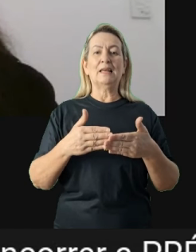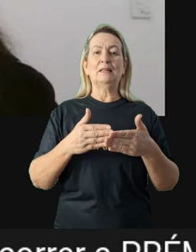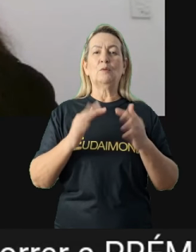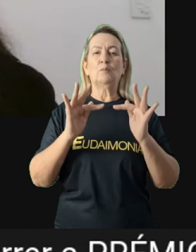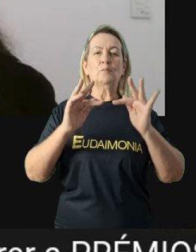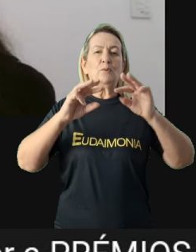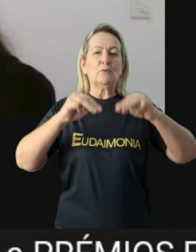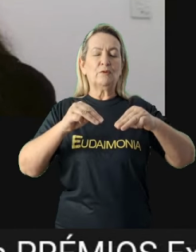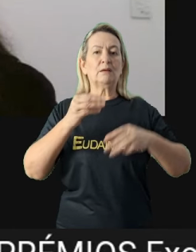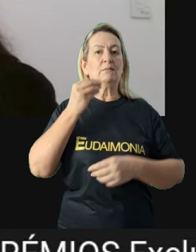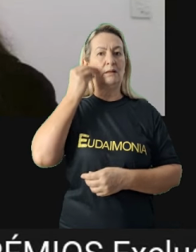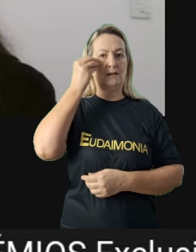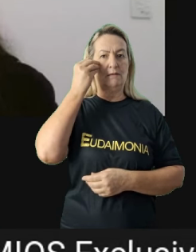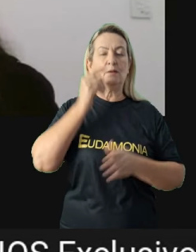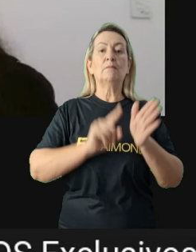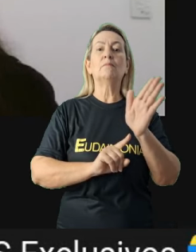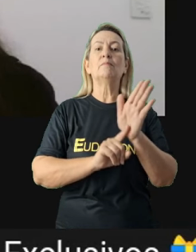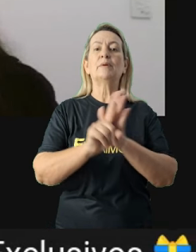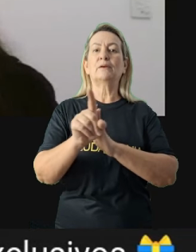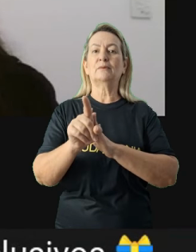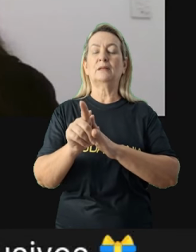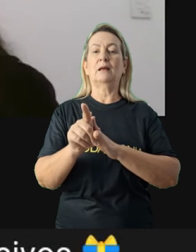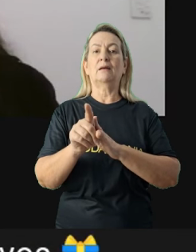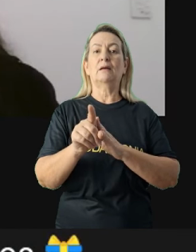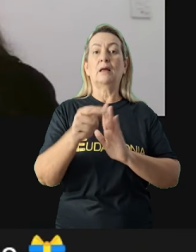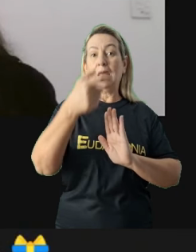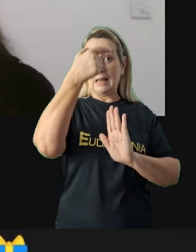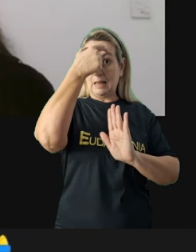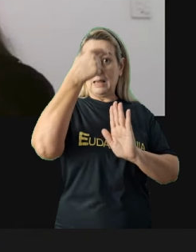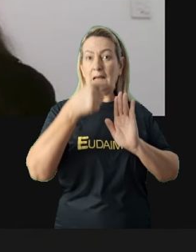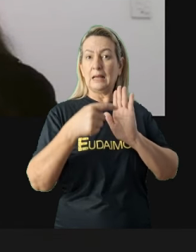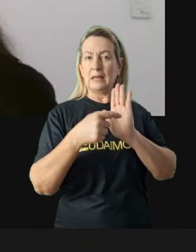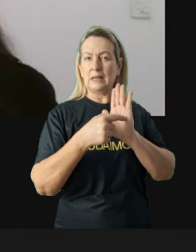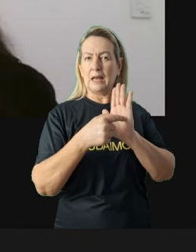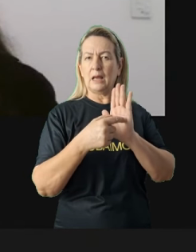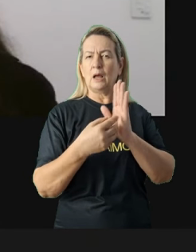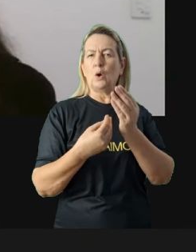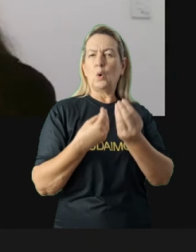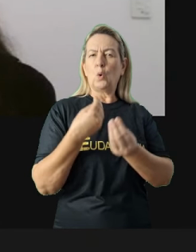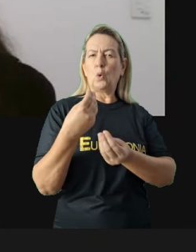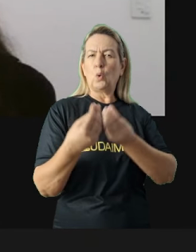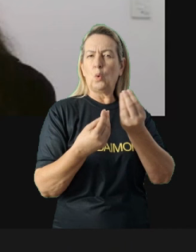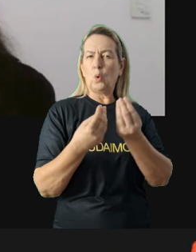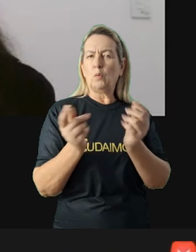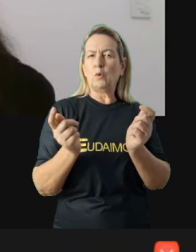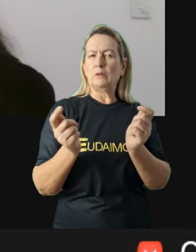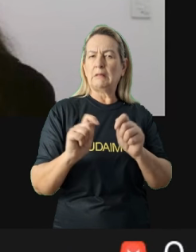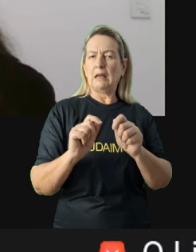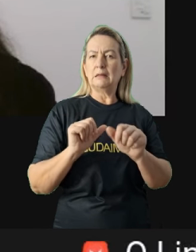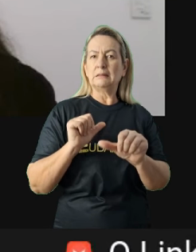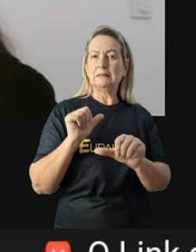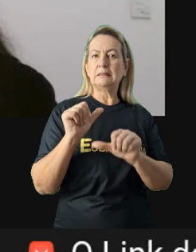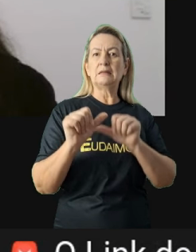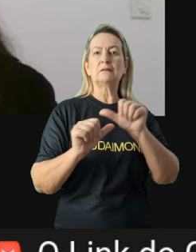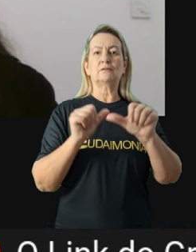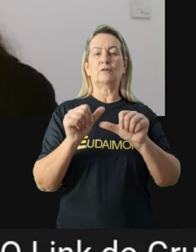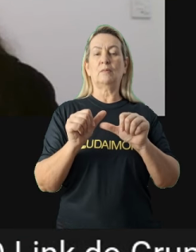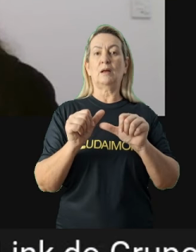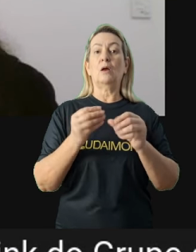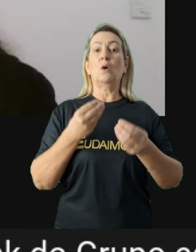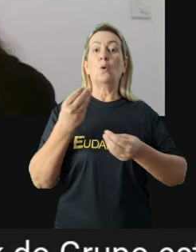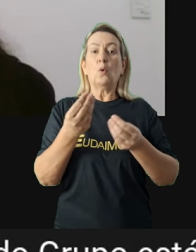E aí, para a gente finalizar esta reflexão, gostaria de saber de vocês o seguinte: como que a IA ela pode, de fato, então,